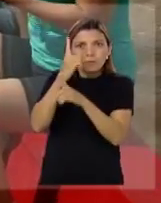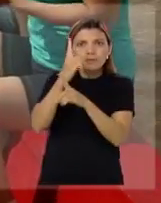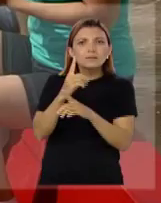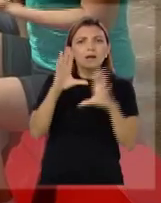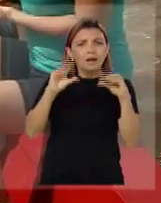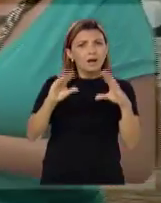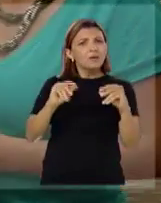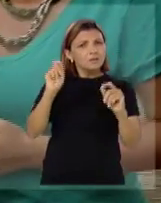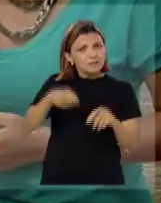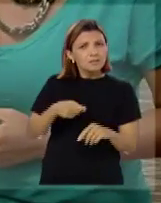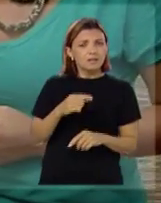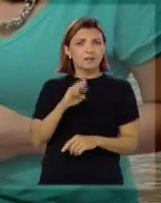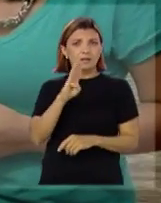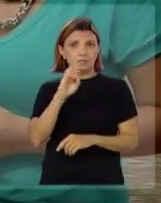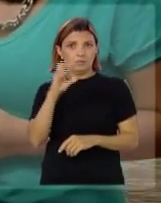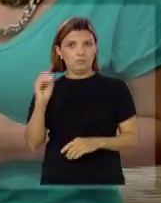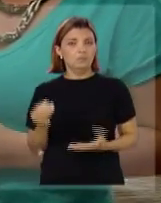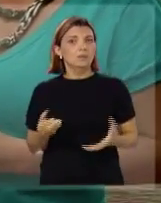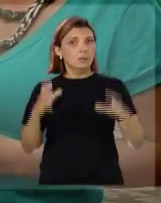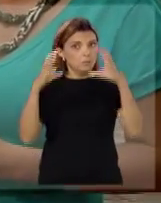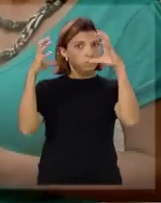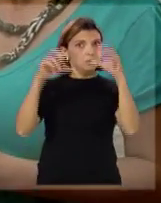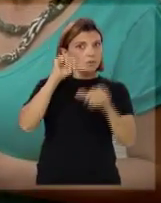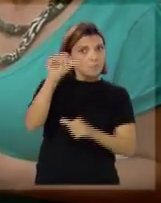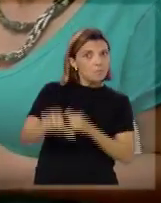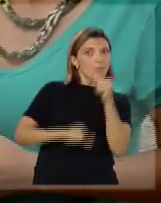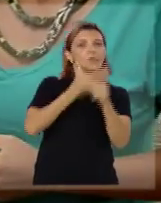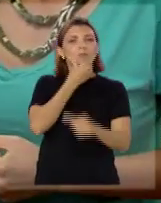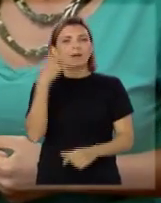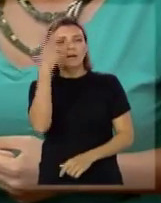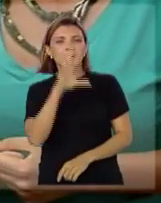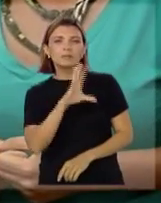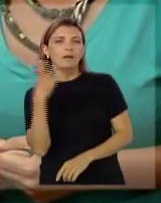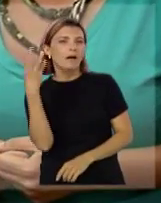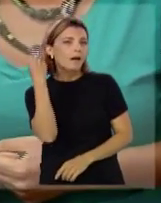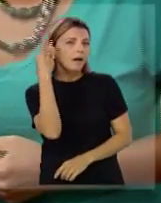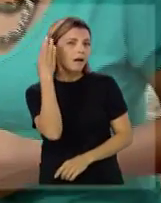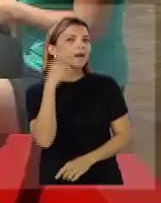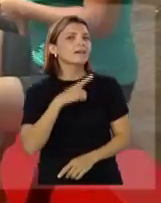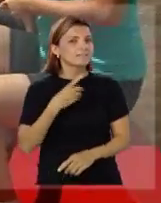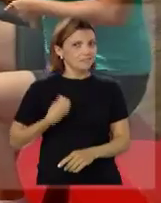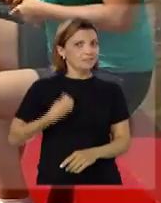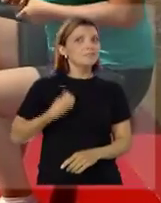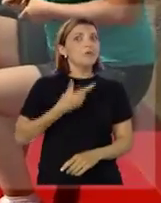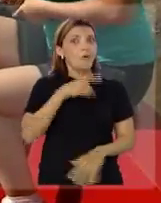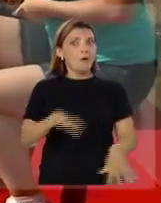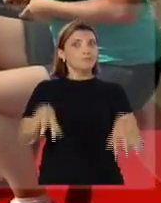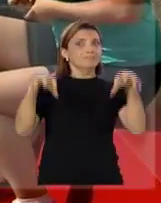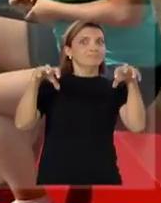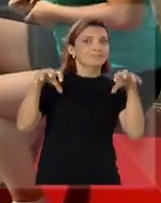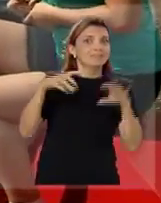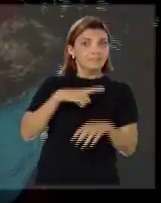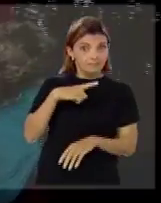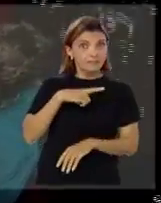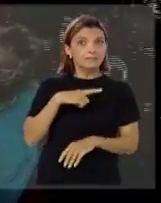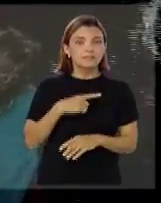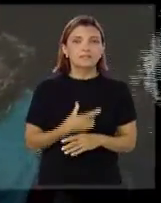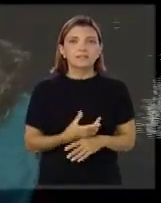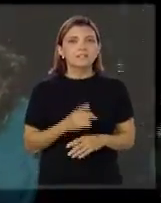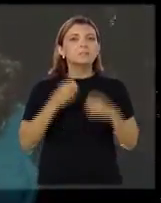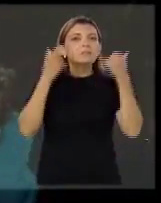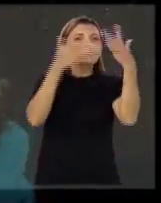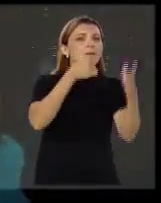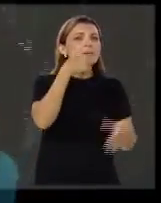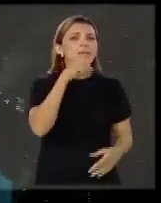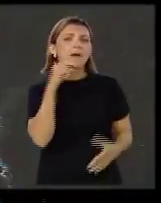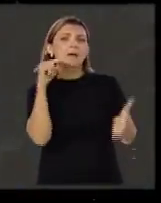ver o boto de noite. Não, porque em noite de lua cheia, o boto vira um cara bonitão e chaveca você. Ou vira um lobisomem. Vai explicar